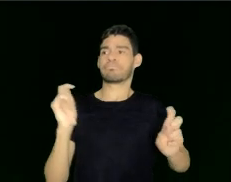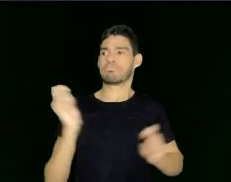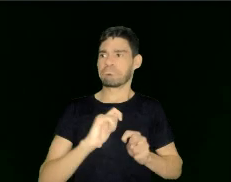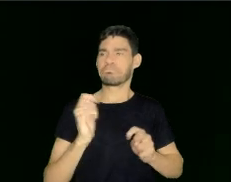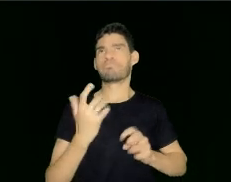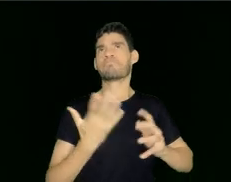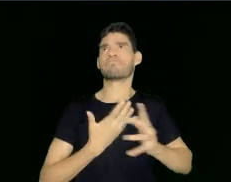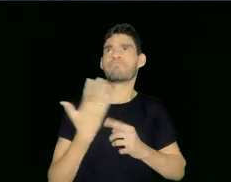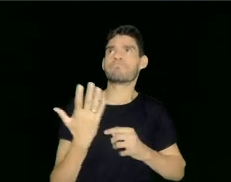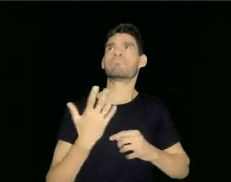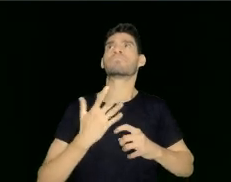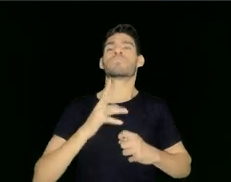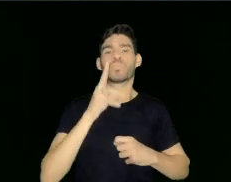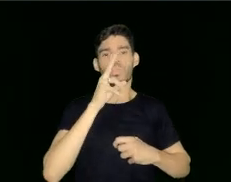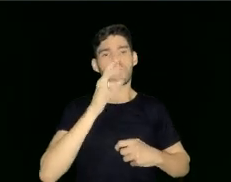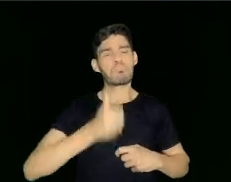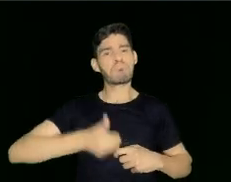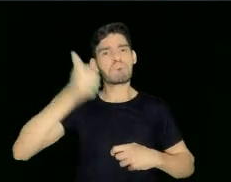para que